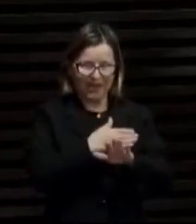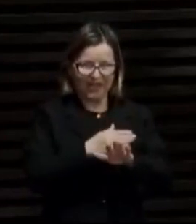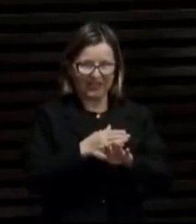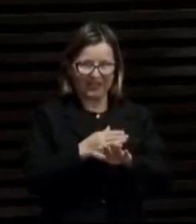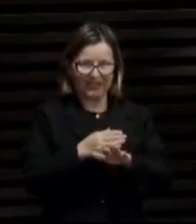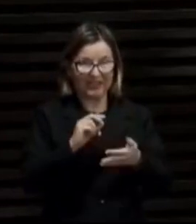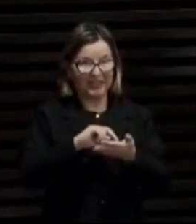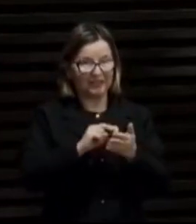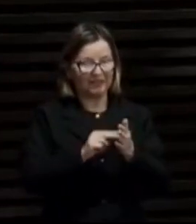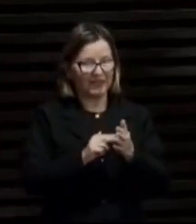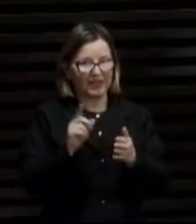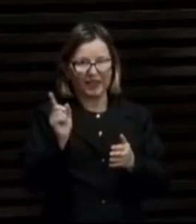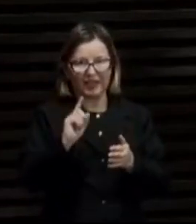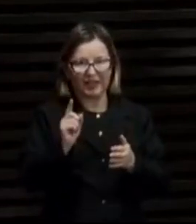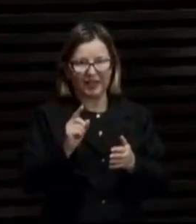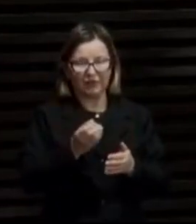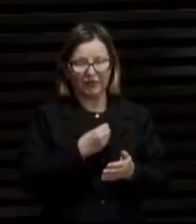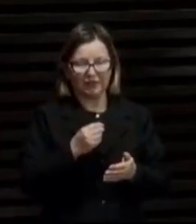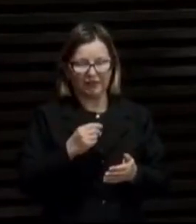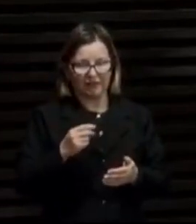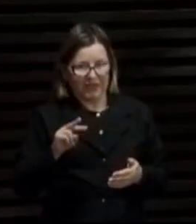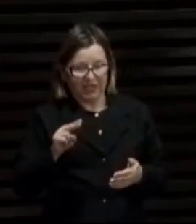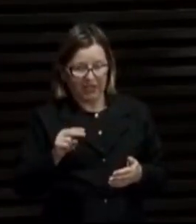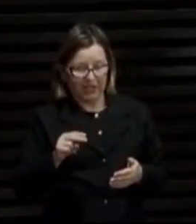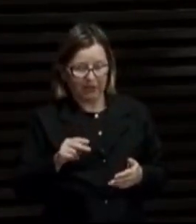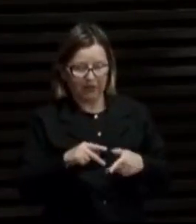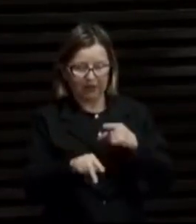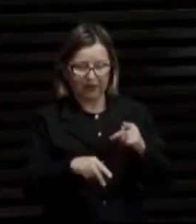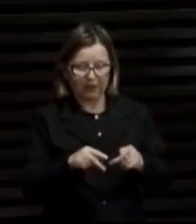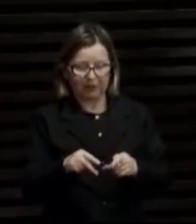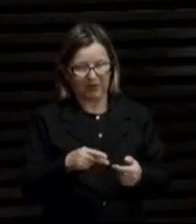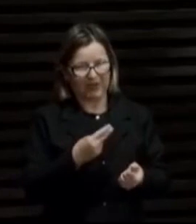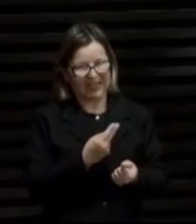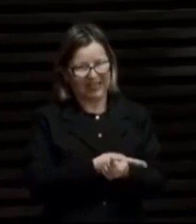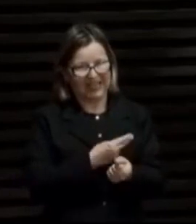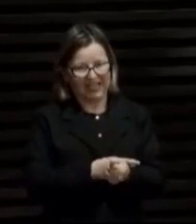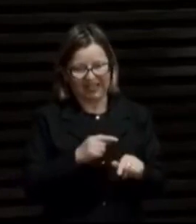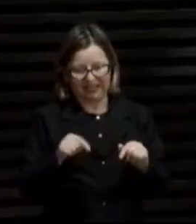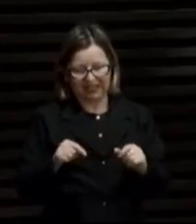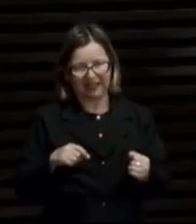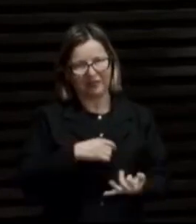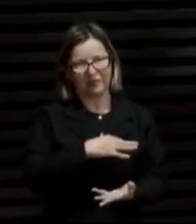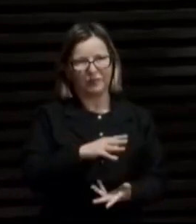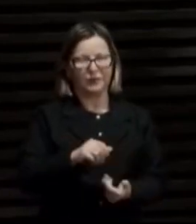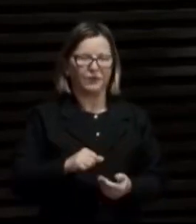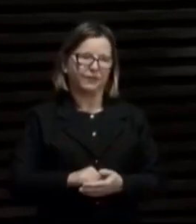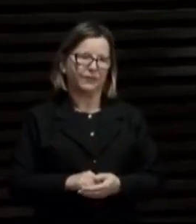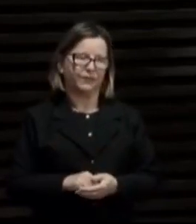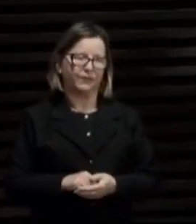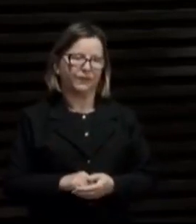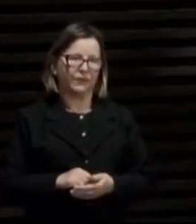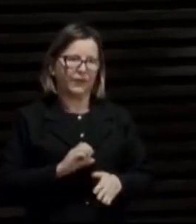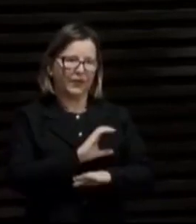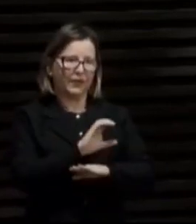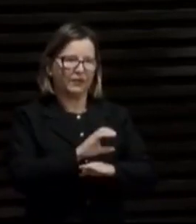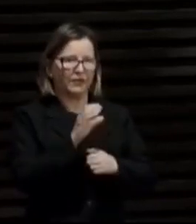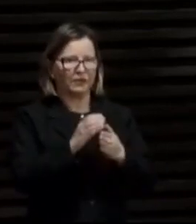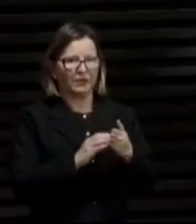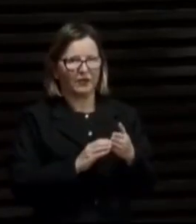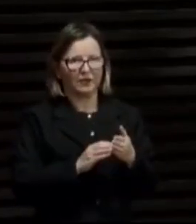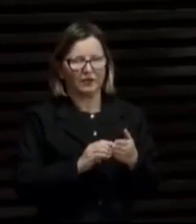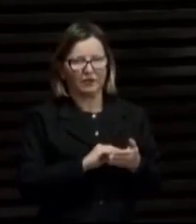andar no curso desse mundo, não se conformar com esse mundo. E Efésios